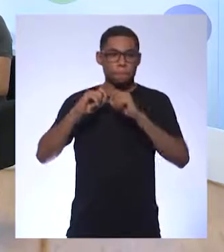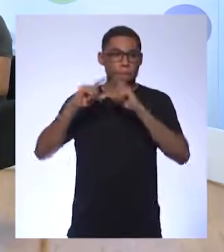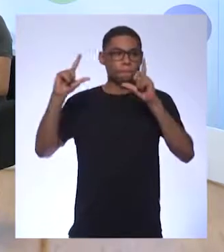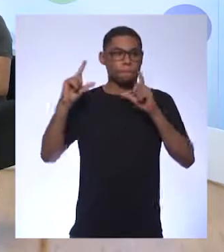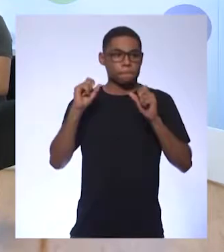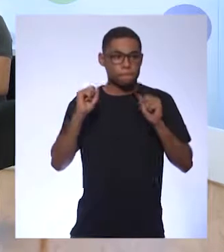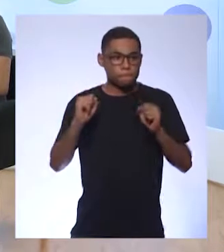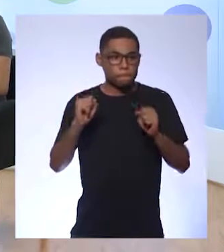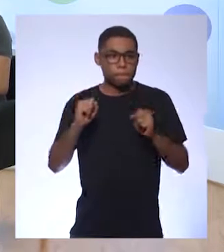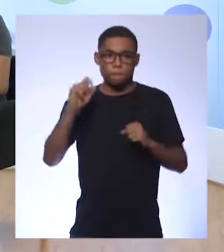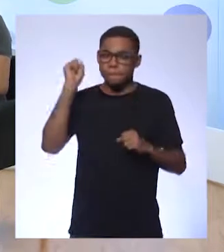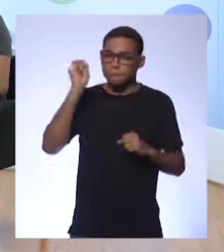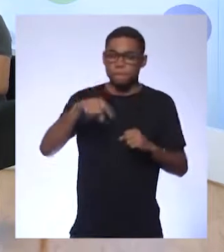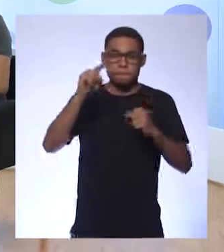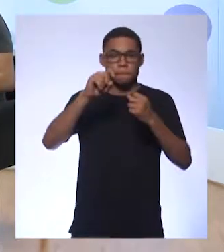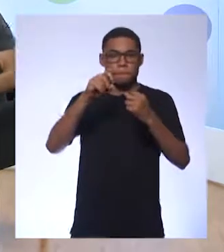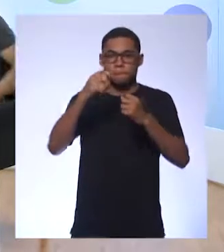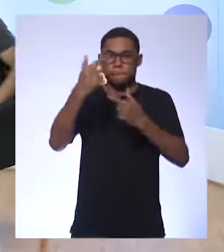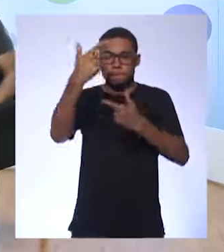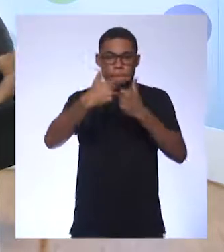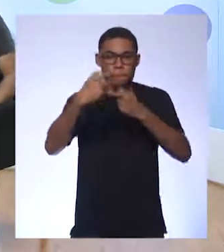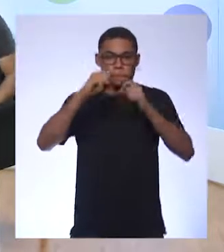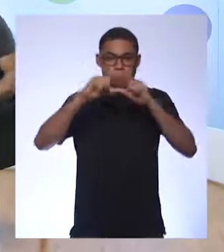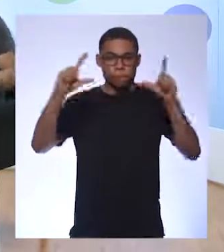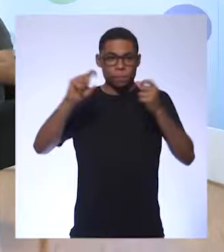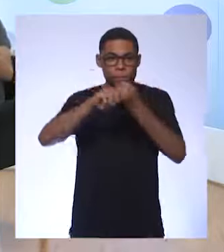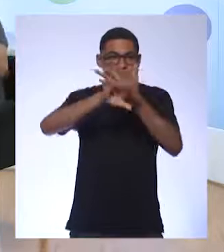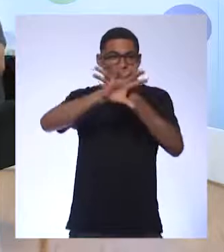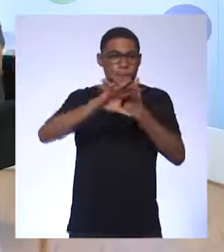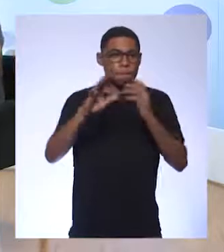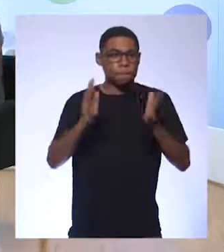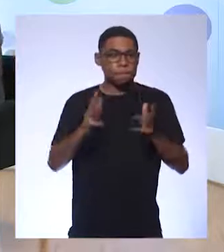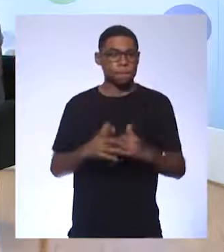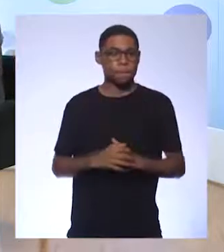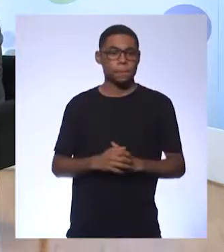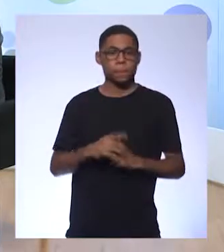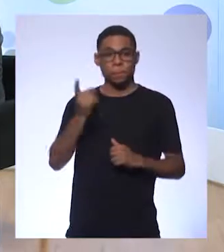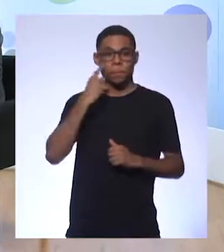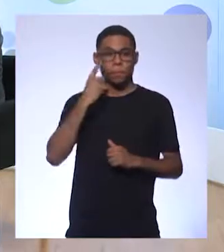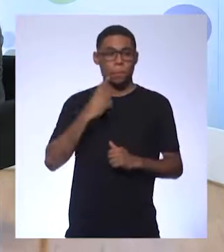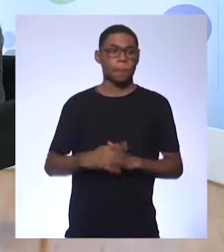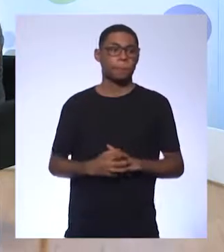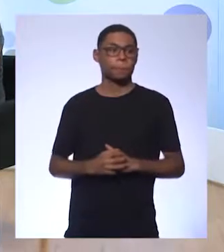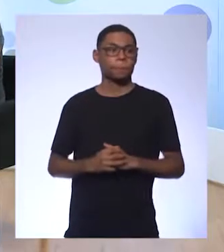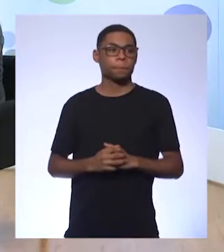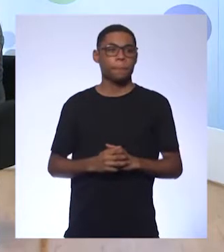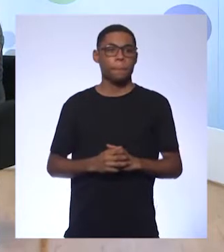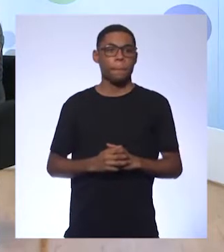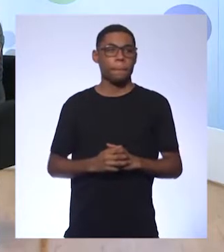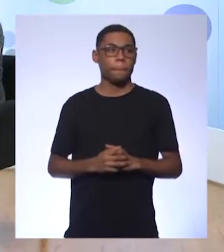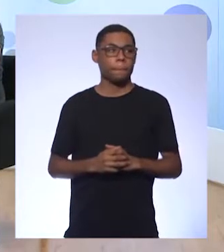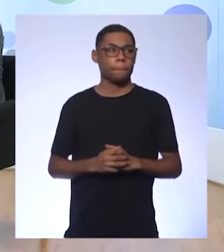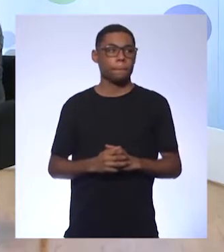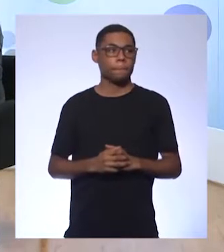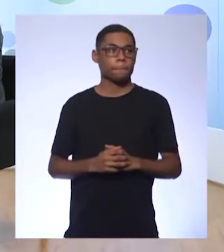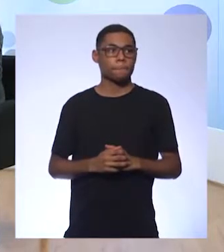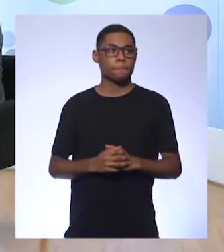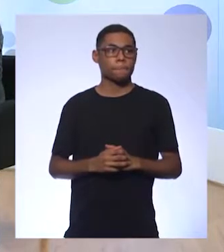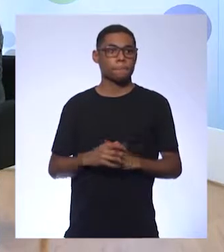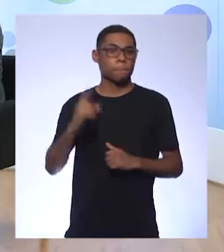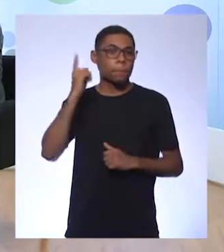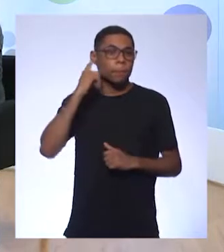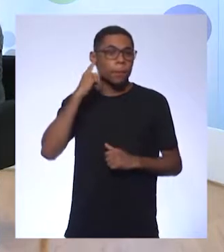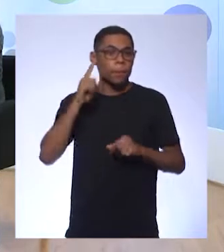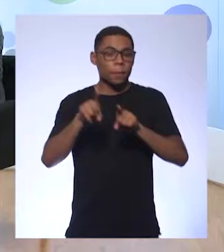começar, aperta aí, clica a mãozinha. Clica na mãozinha, no personagemzinho aí, levantando a mão. E aí a gente vai ver... E habilita o áudio,